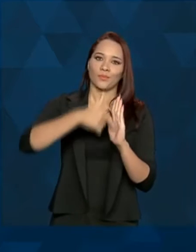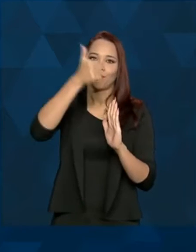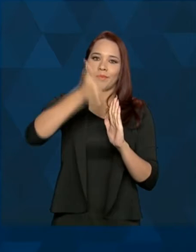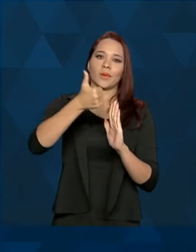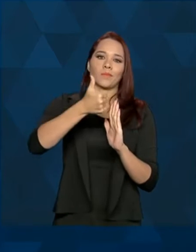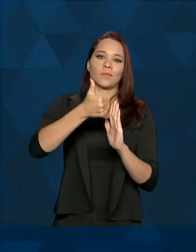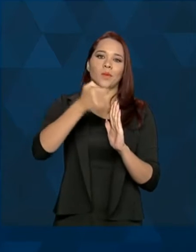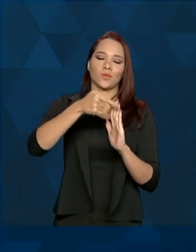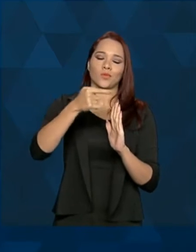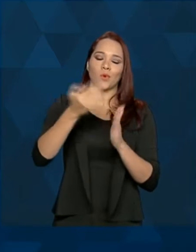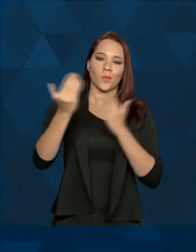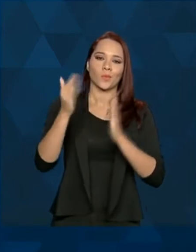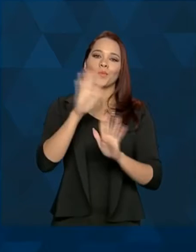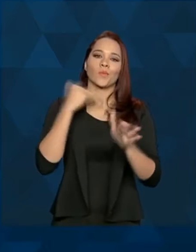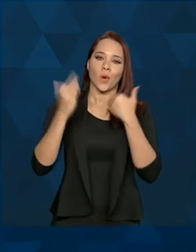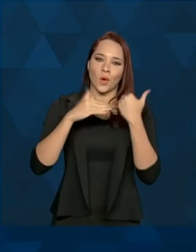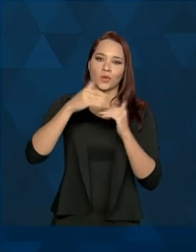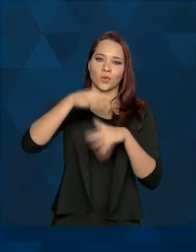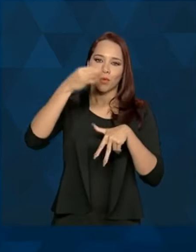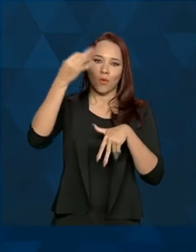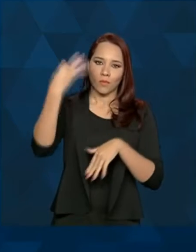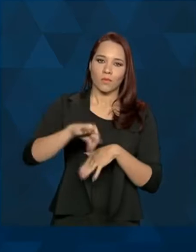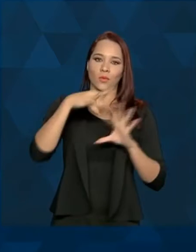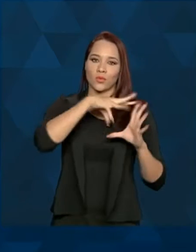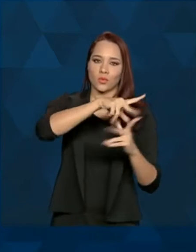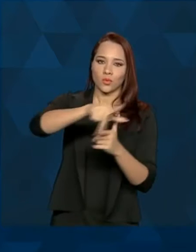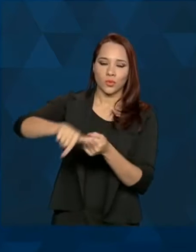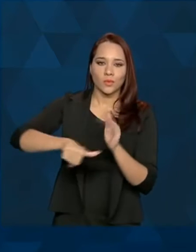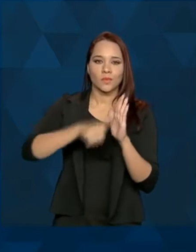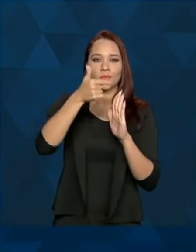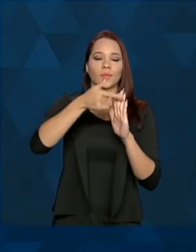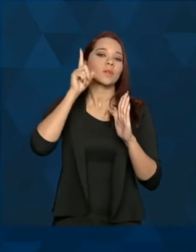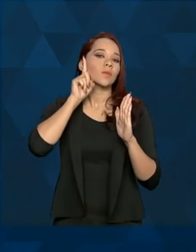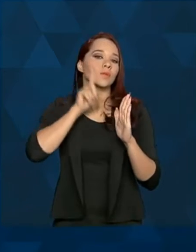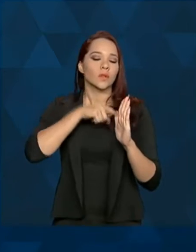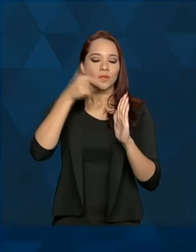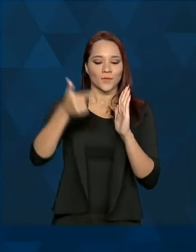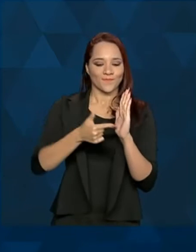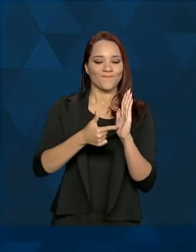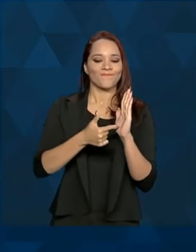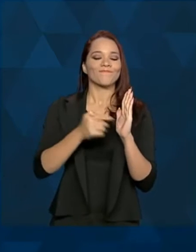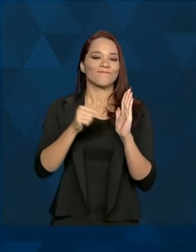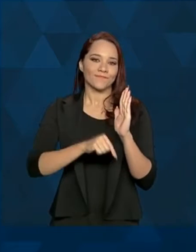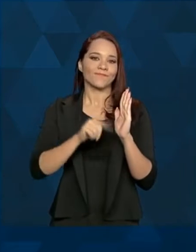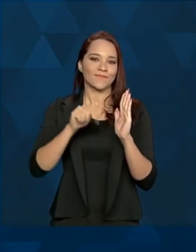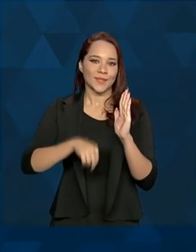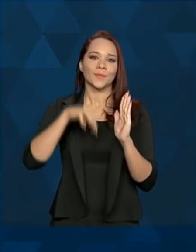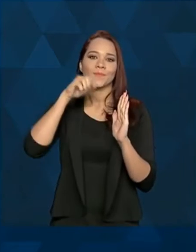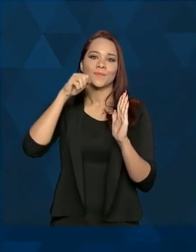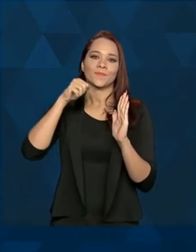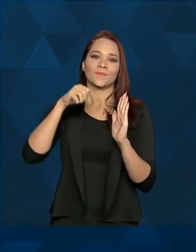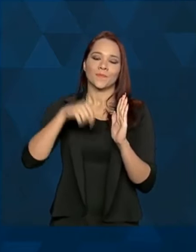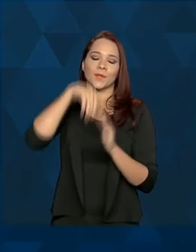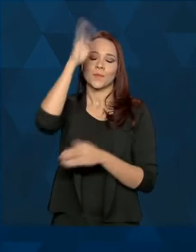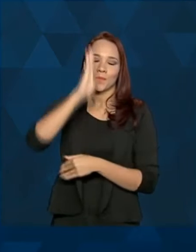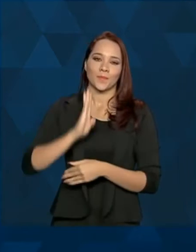termos de óbitos confirmados no mundo, está os Estados Unidos, e em seguida está